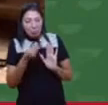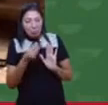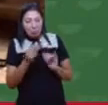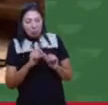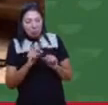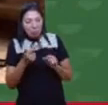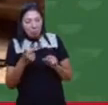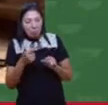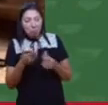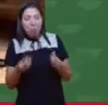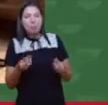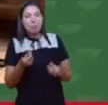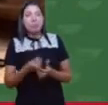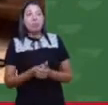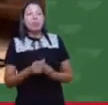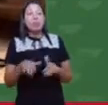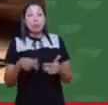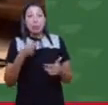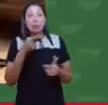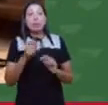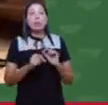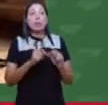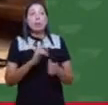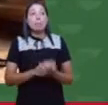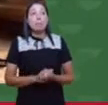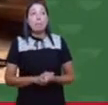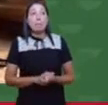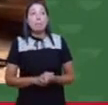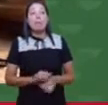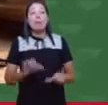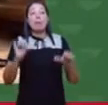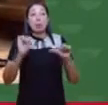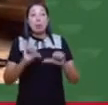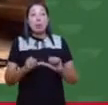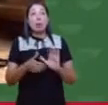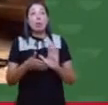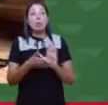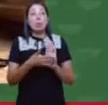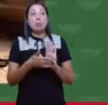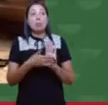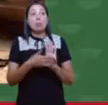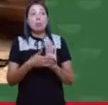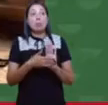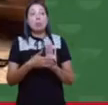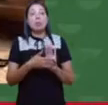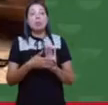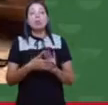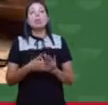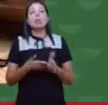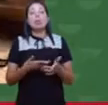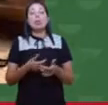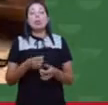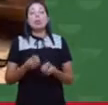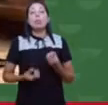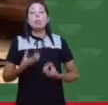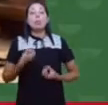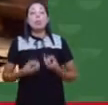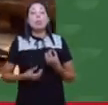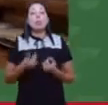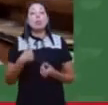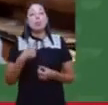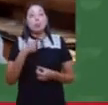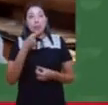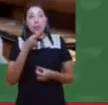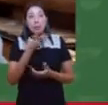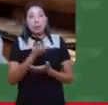feito. Portanto, ele disse: pior a emenda. que o soneto. É isso que eu tenho